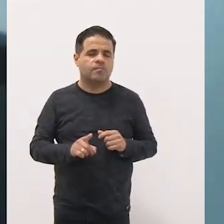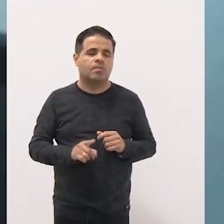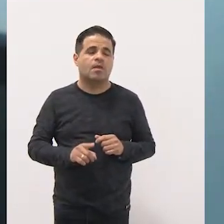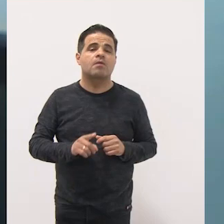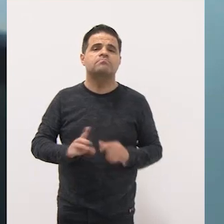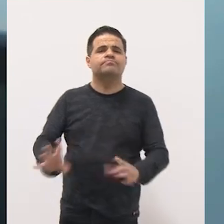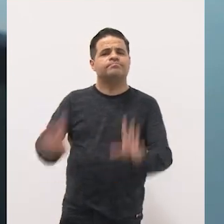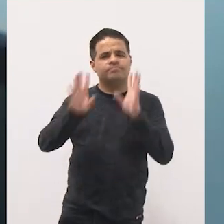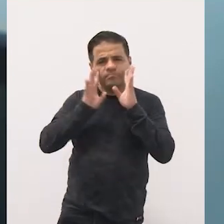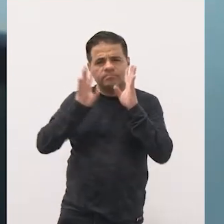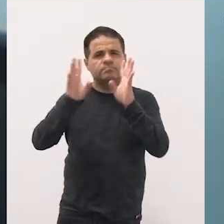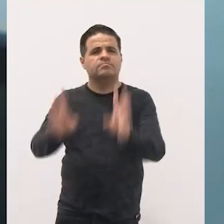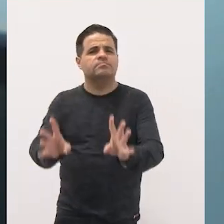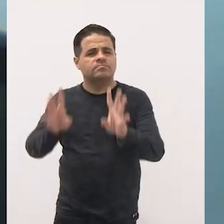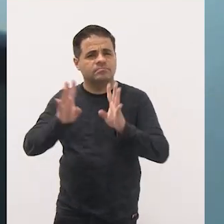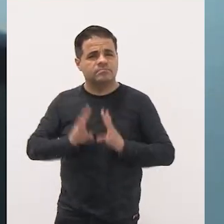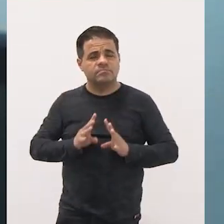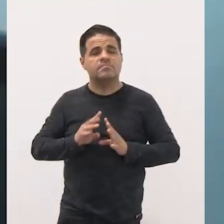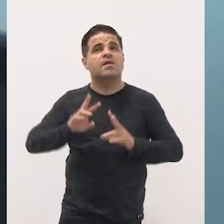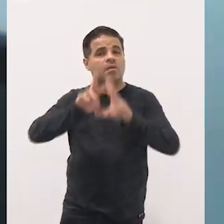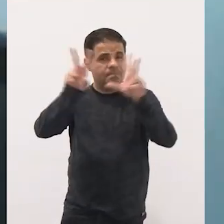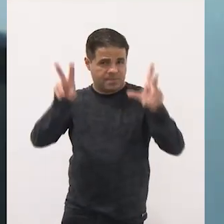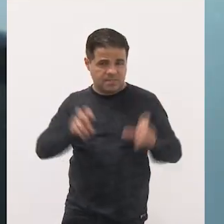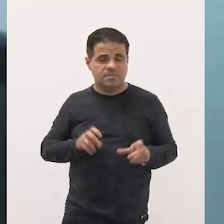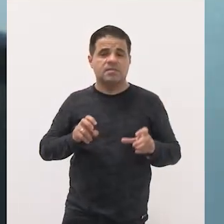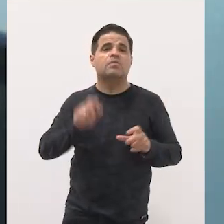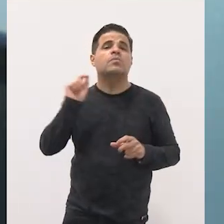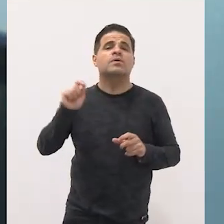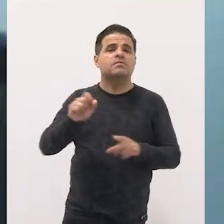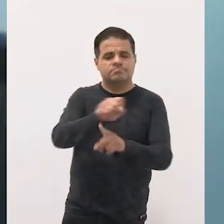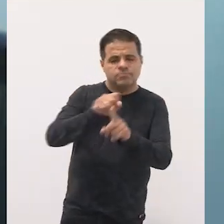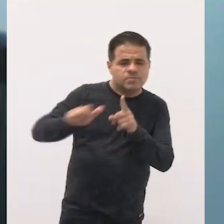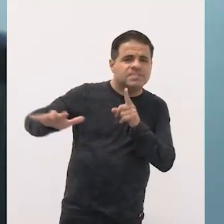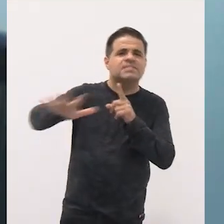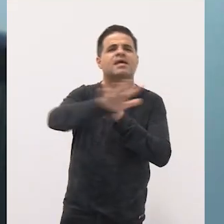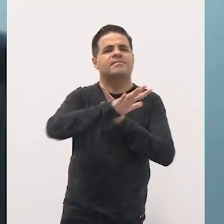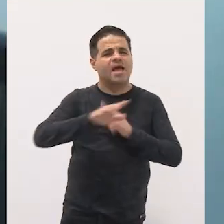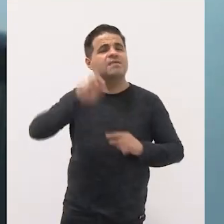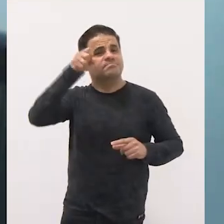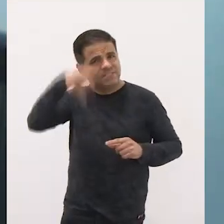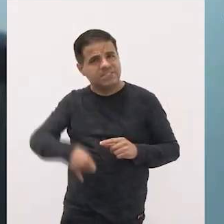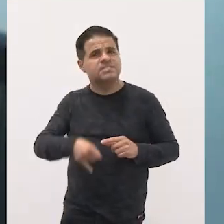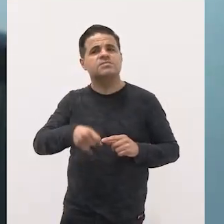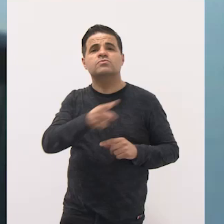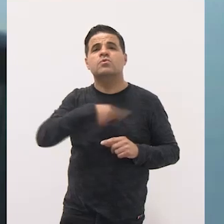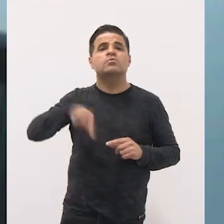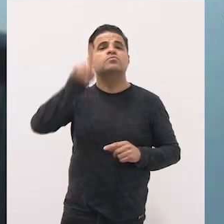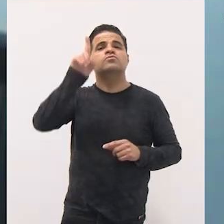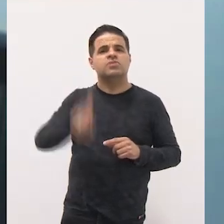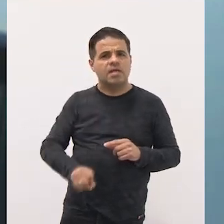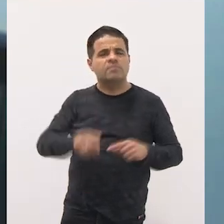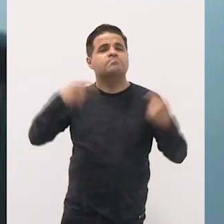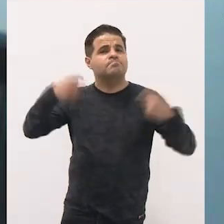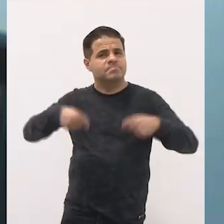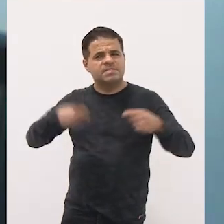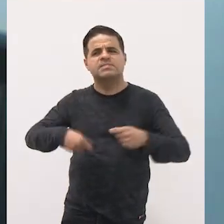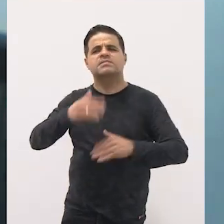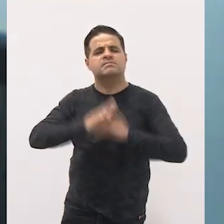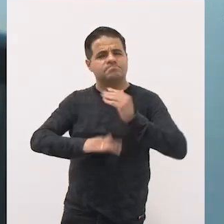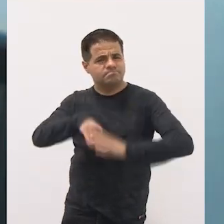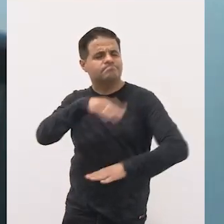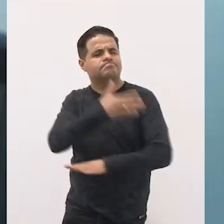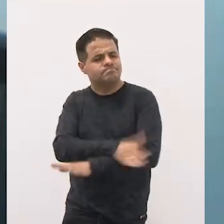ouvidos. É isso que é uma questão de sociedade aonde os direitos têm que ser